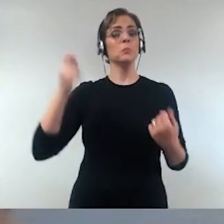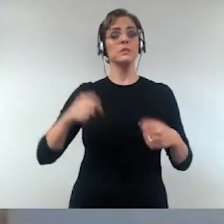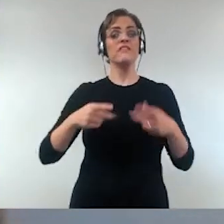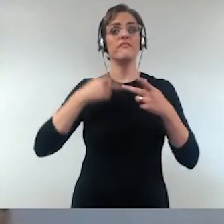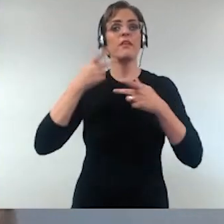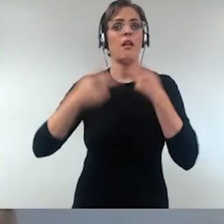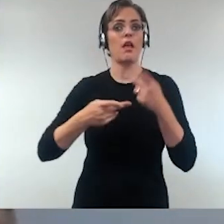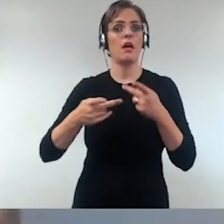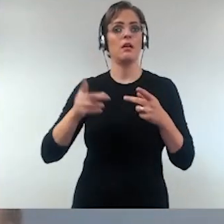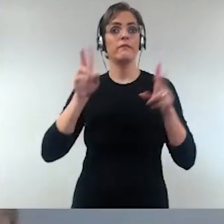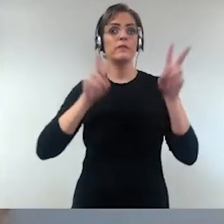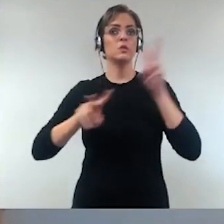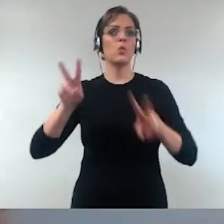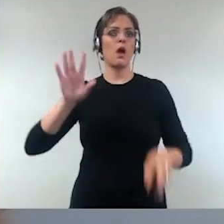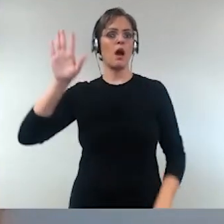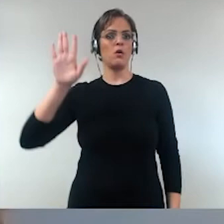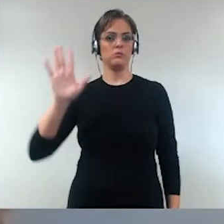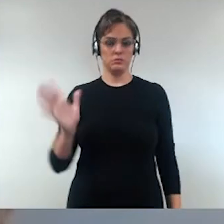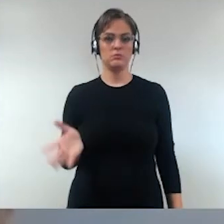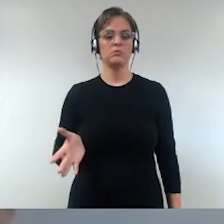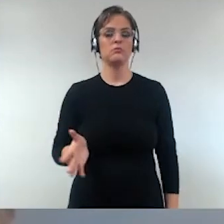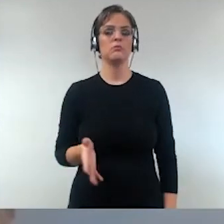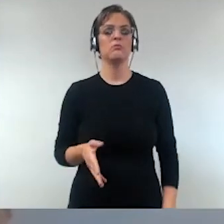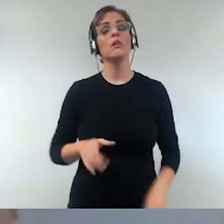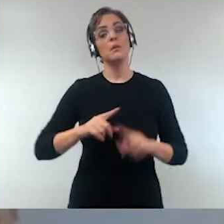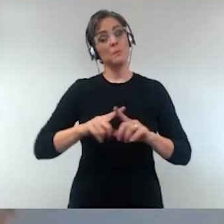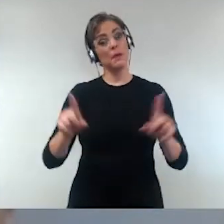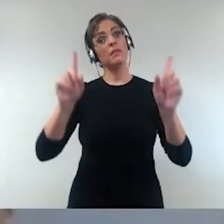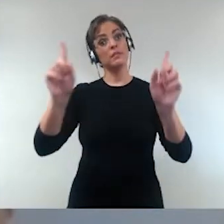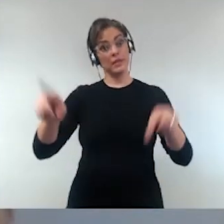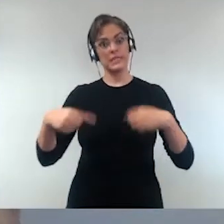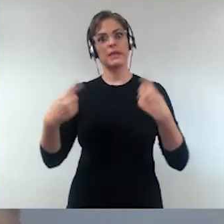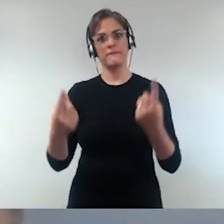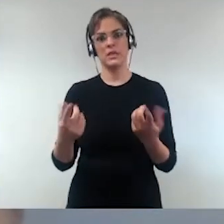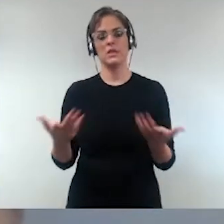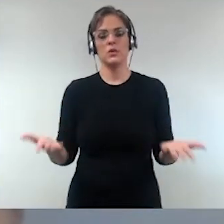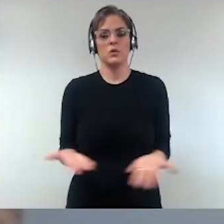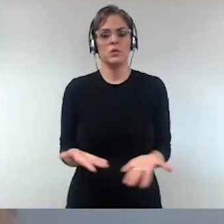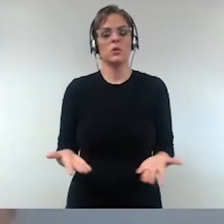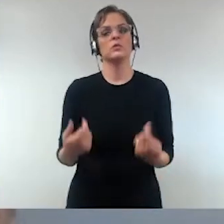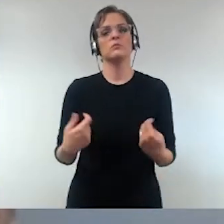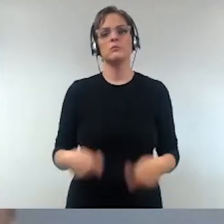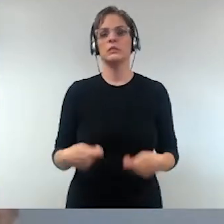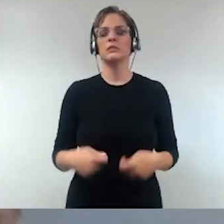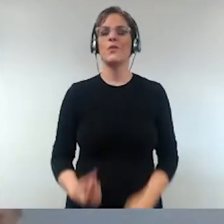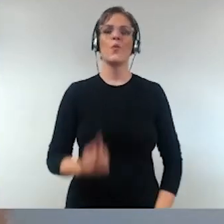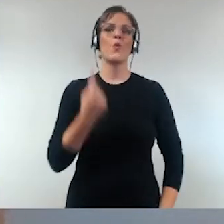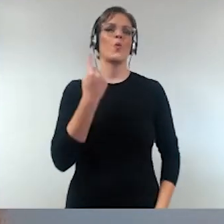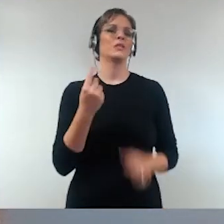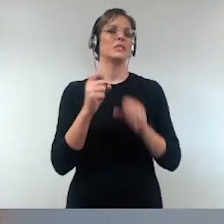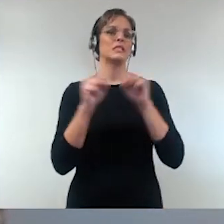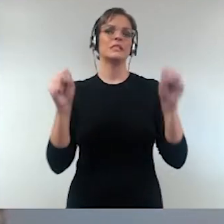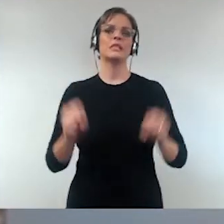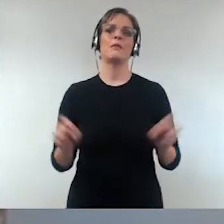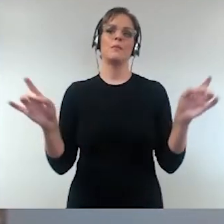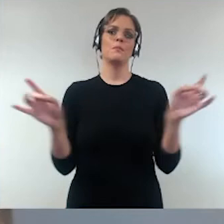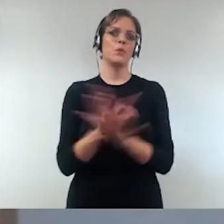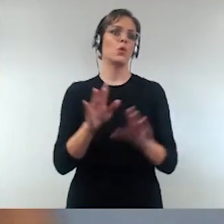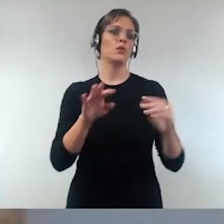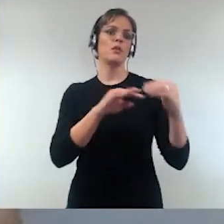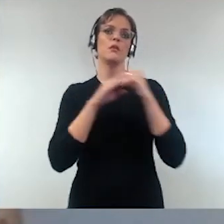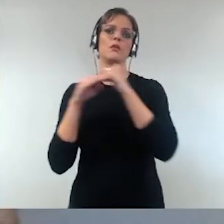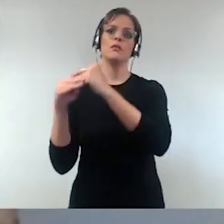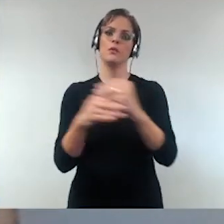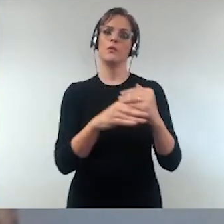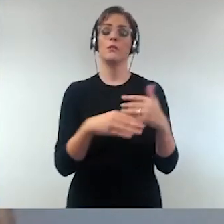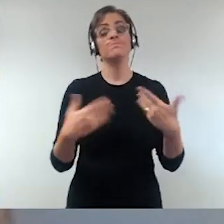nossos desafios? Bom, me parece que a gente precisa, em primeiro lugar, de um sistema único e uniforme, e aí eu vejo a importância muito do